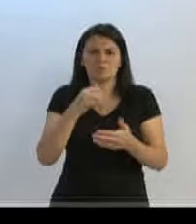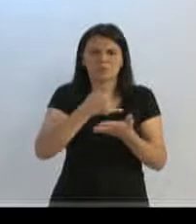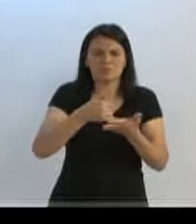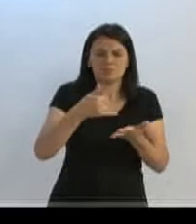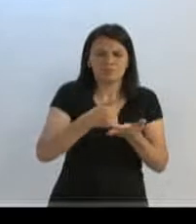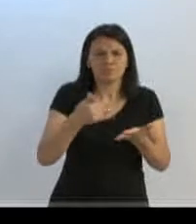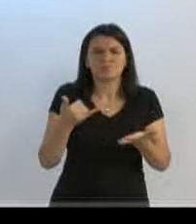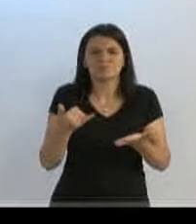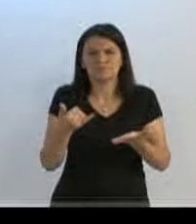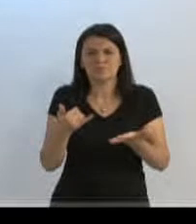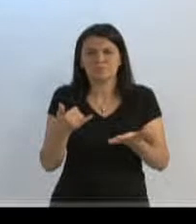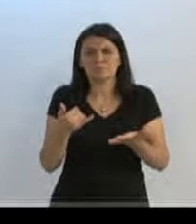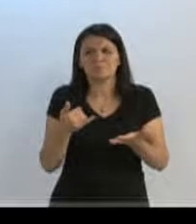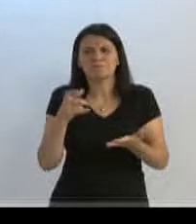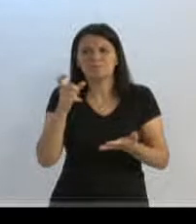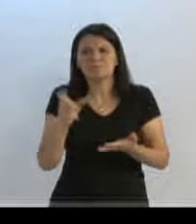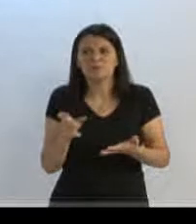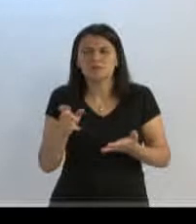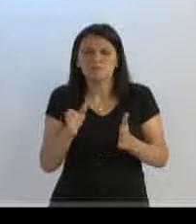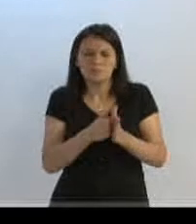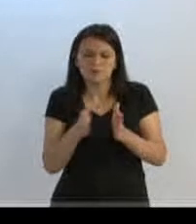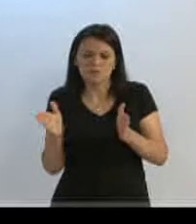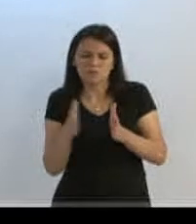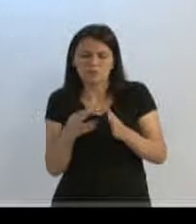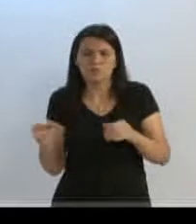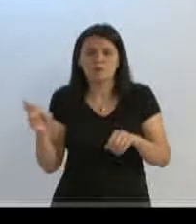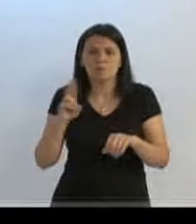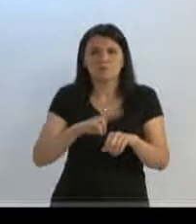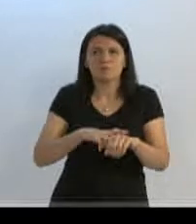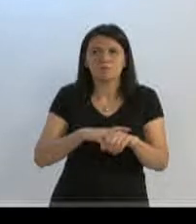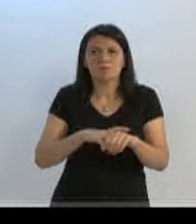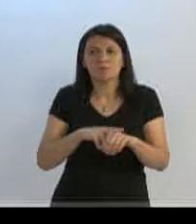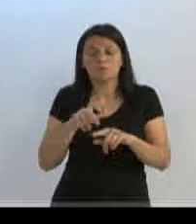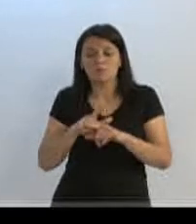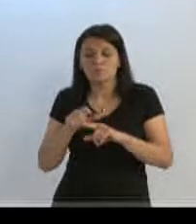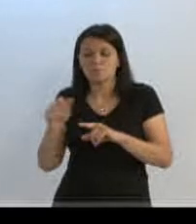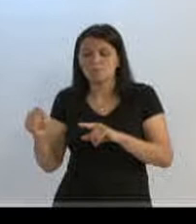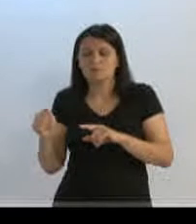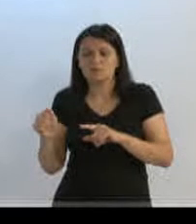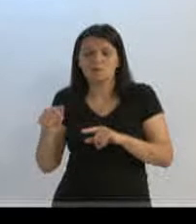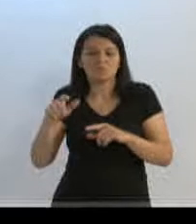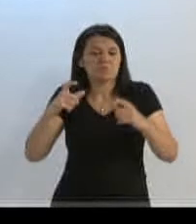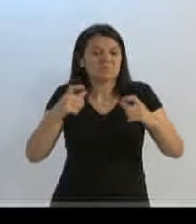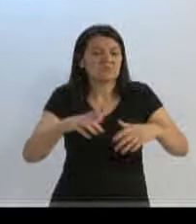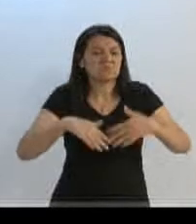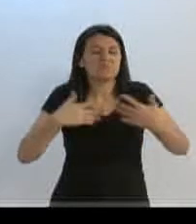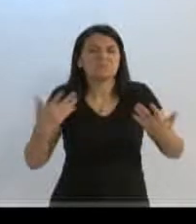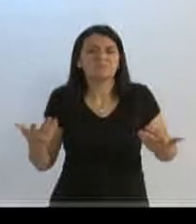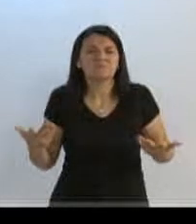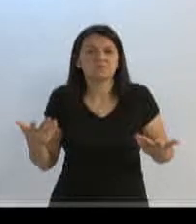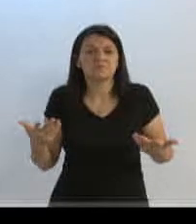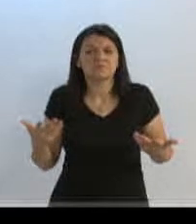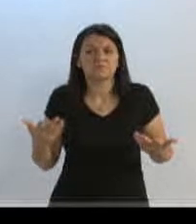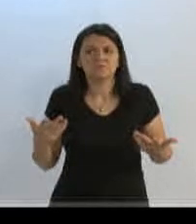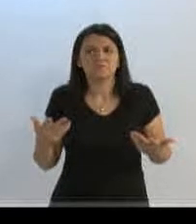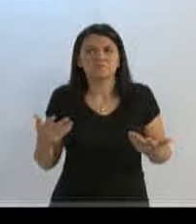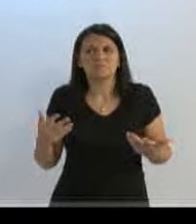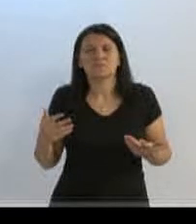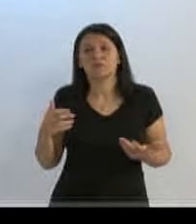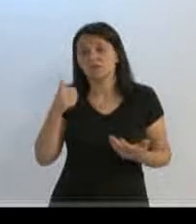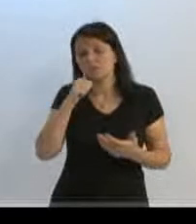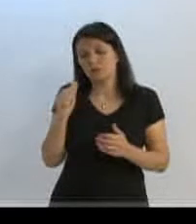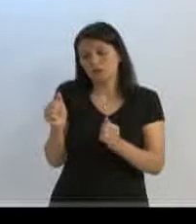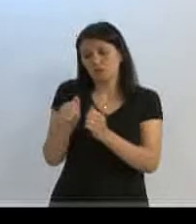que estavam nesse período de recuperação e quando saiu dessas clínicas não tinham para onde ir nela ele nos acompanhou inclusive